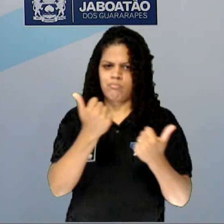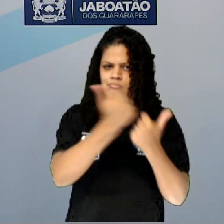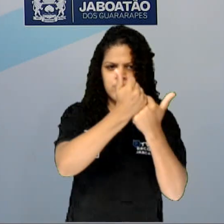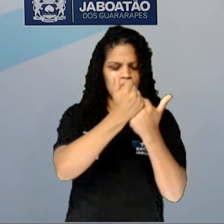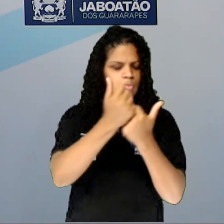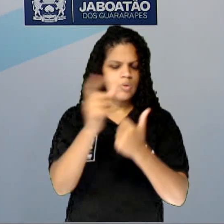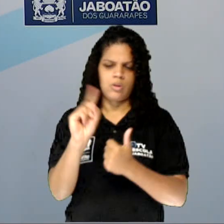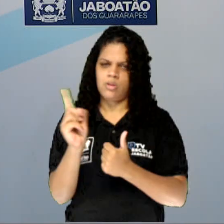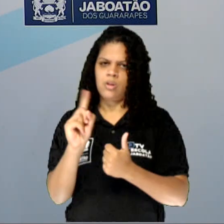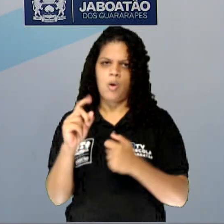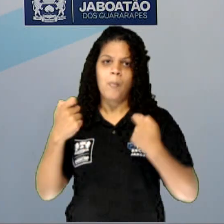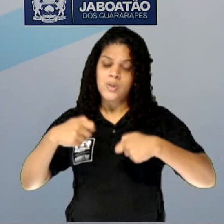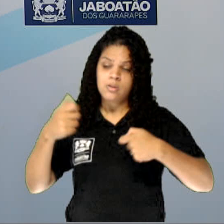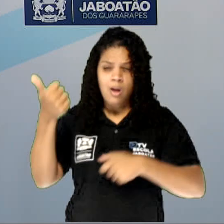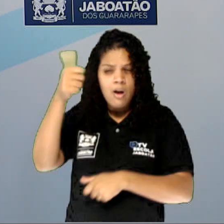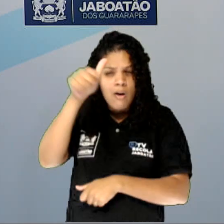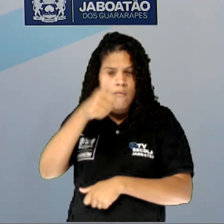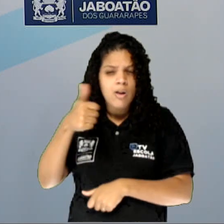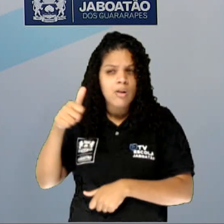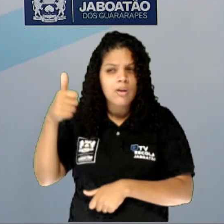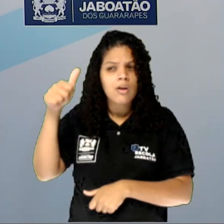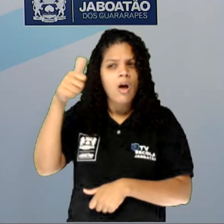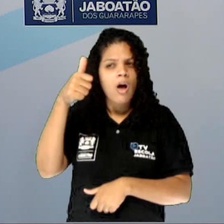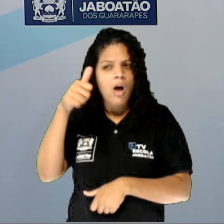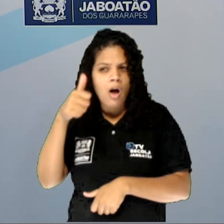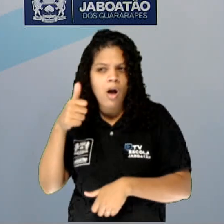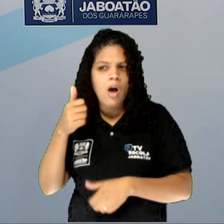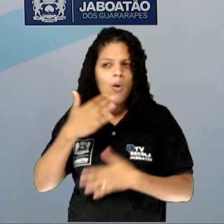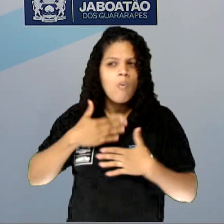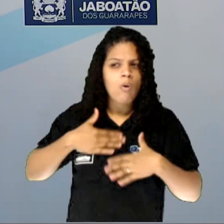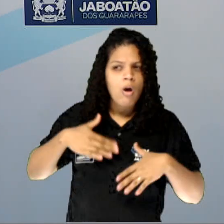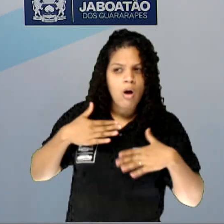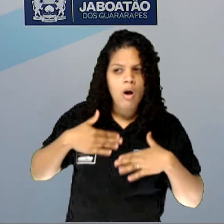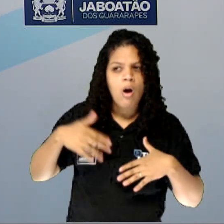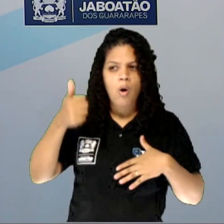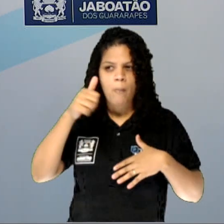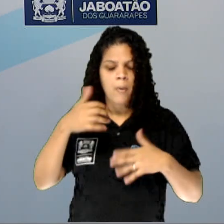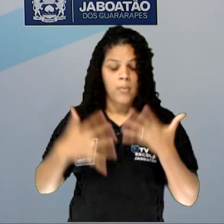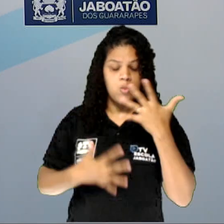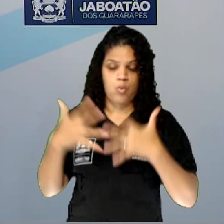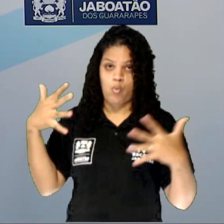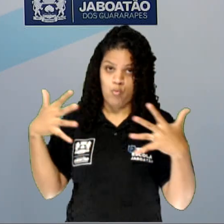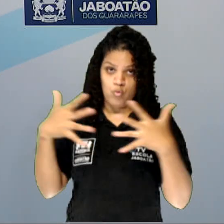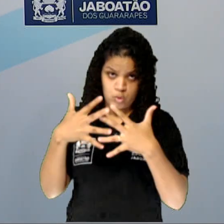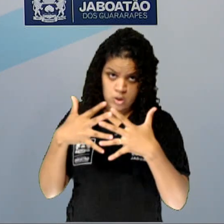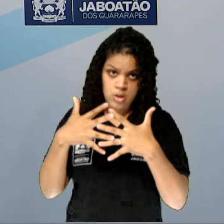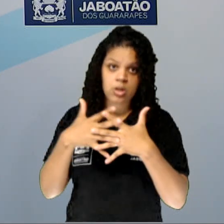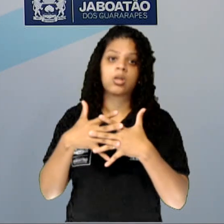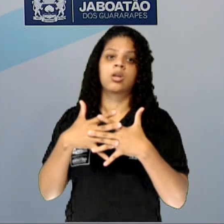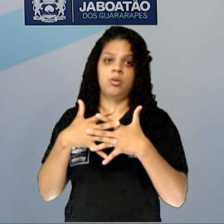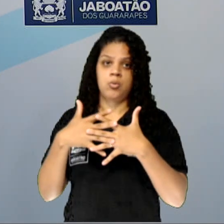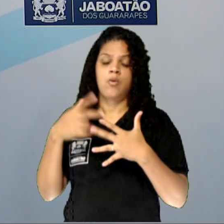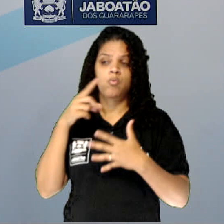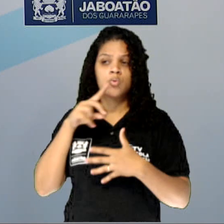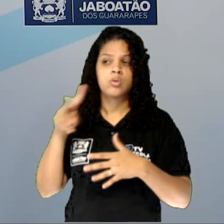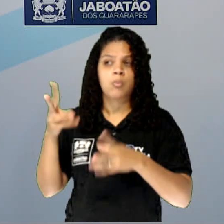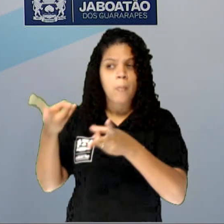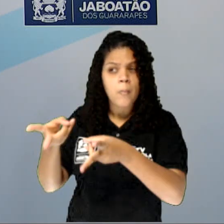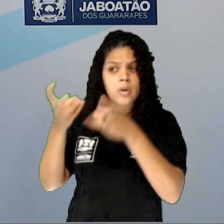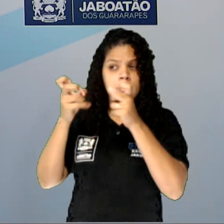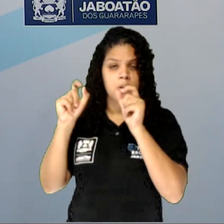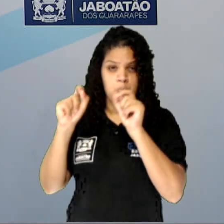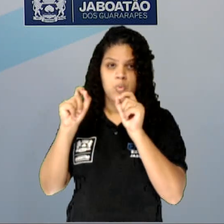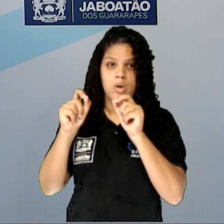vai precisar fazer uma avaliação muito cuidadosa para não se confundir. Afinal de contas, vocês já estão vendo aí que outras questões fizeram